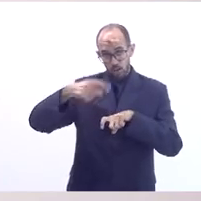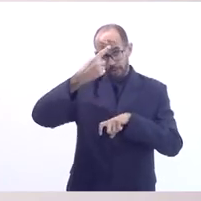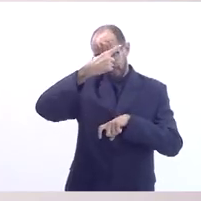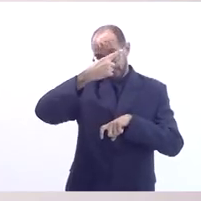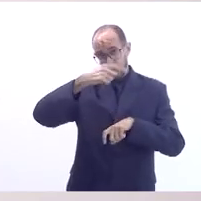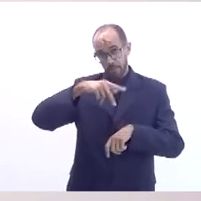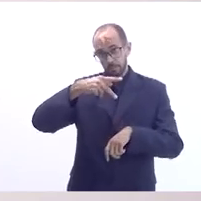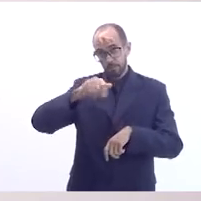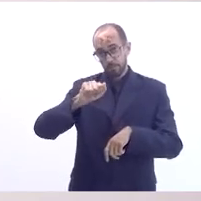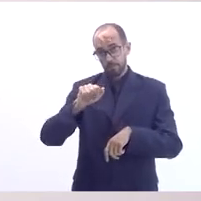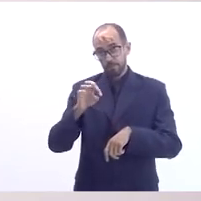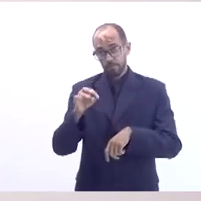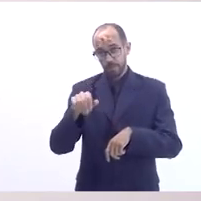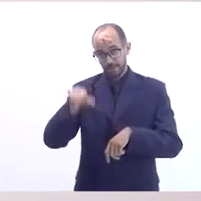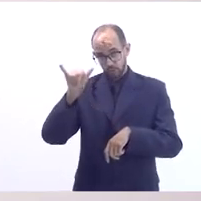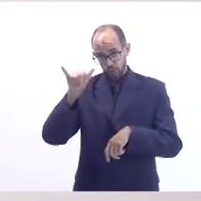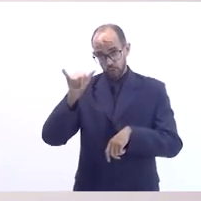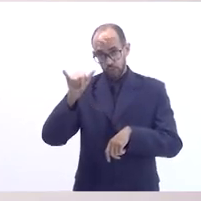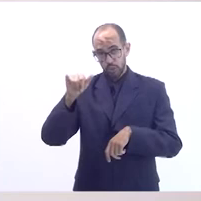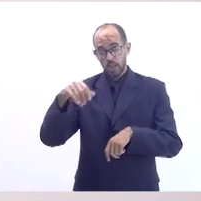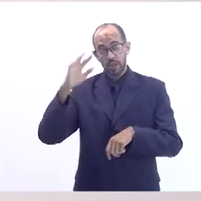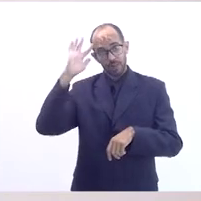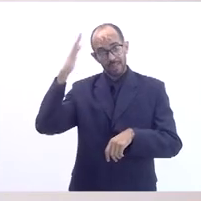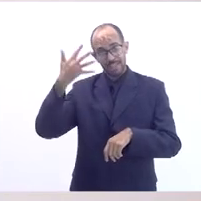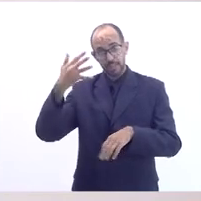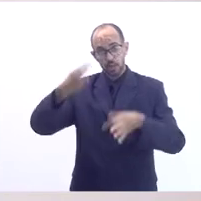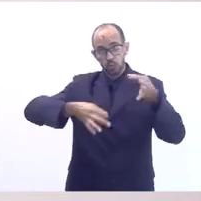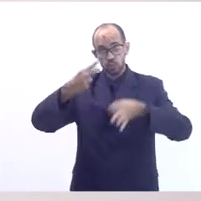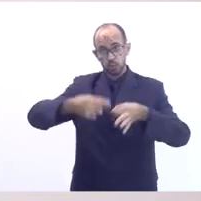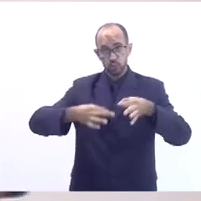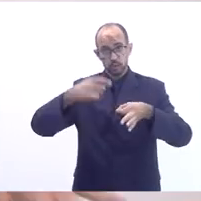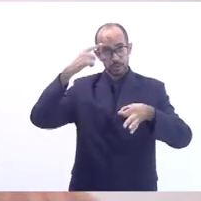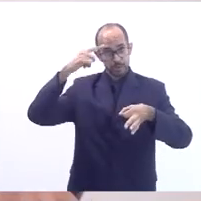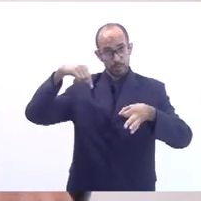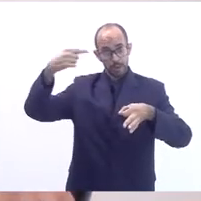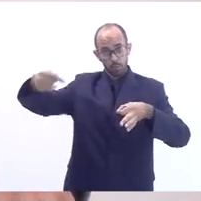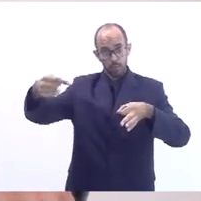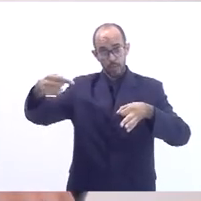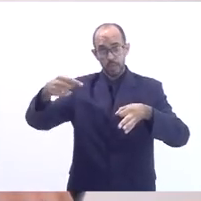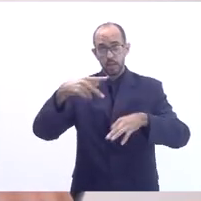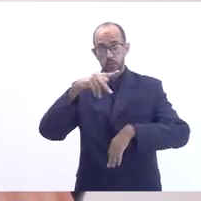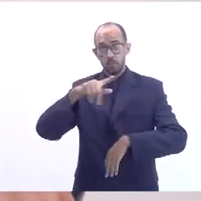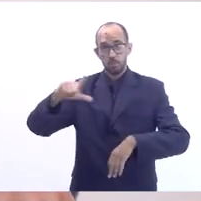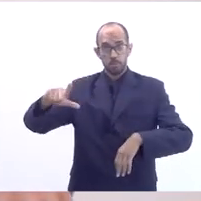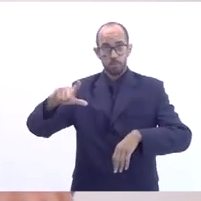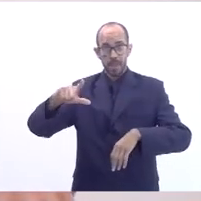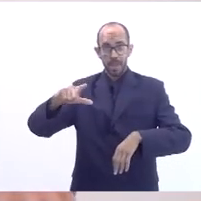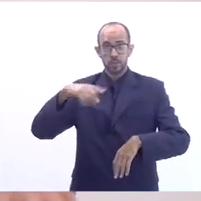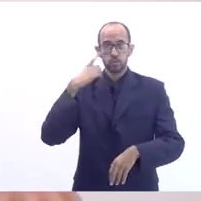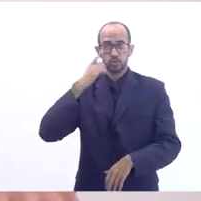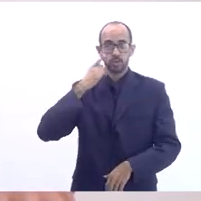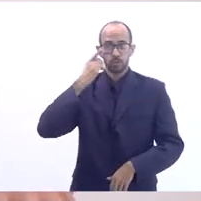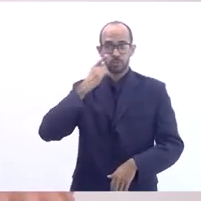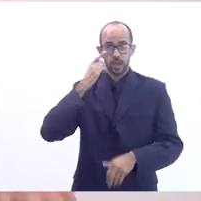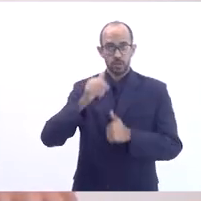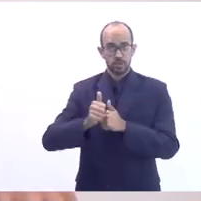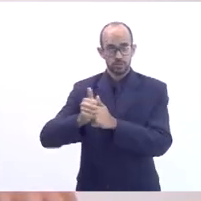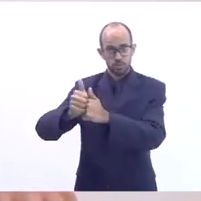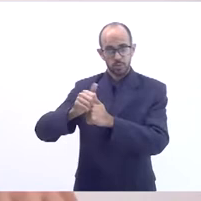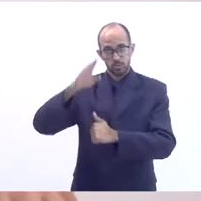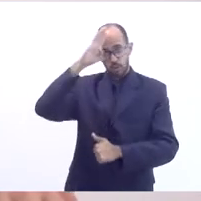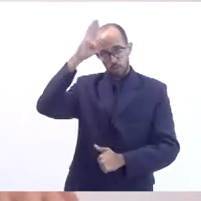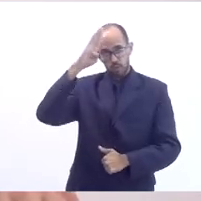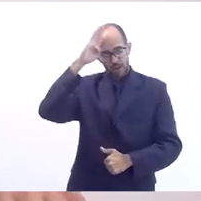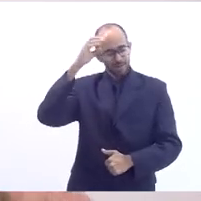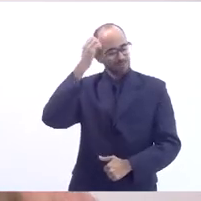aí quando saiu a sentença numa semana na semana seguinte saiu um projeto de lei aqui dessa casa de um deputado bolsonaro isso que eu não vou lembrar